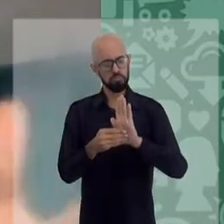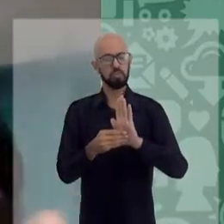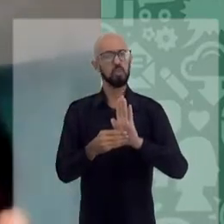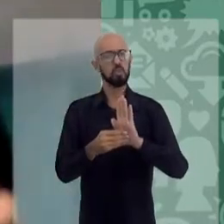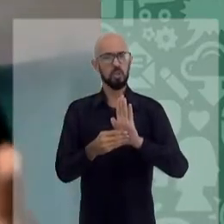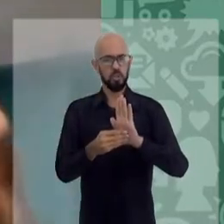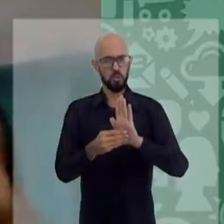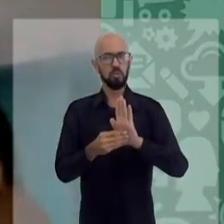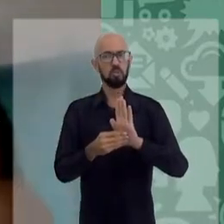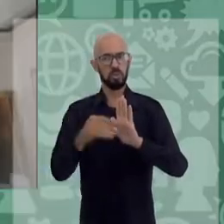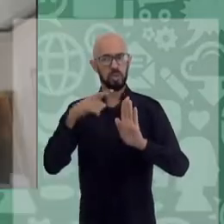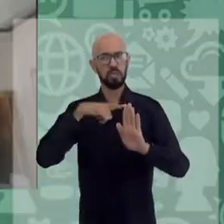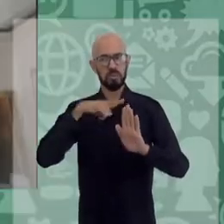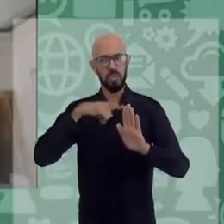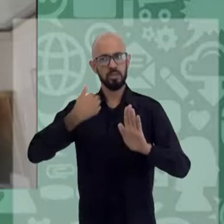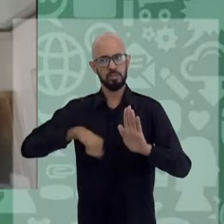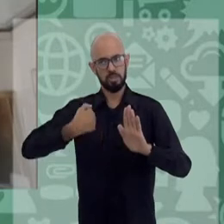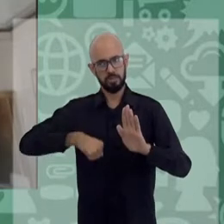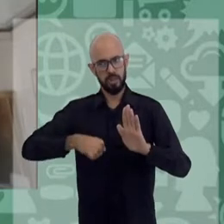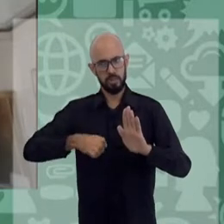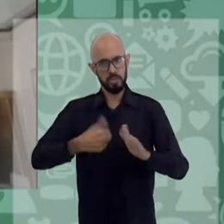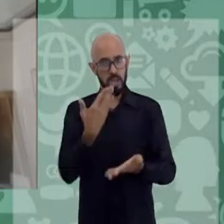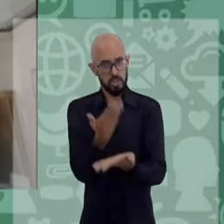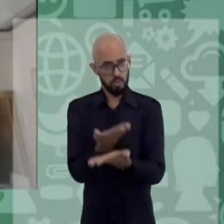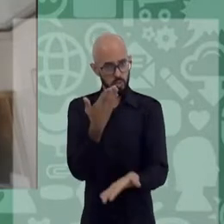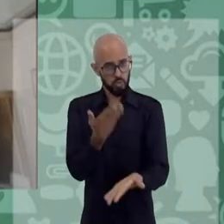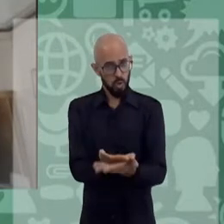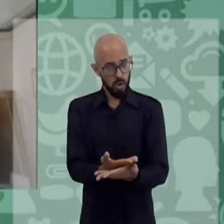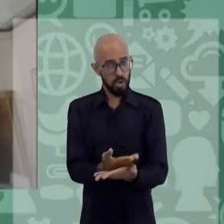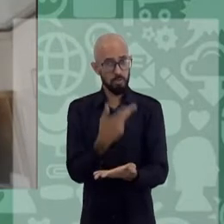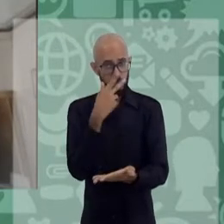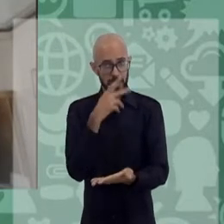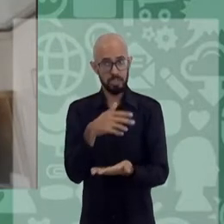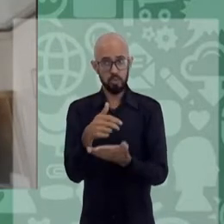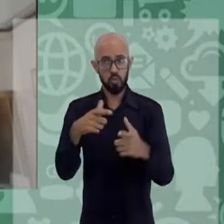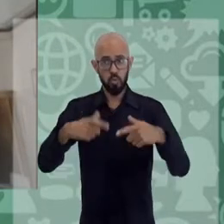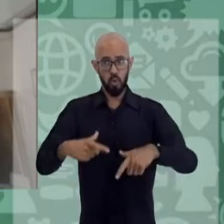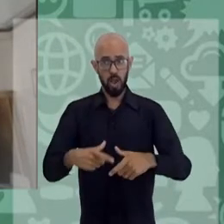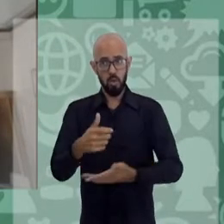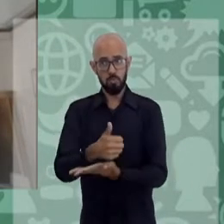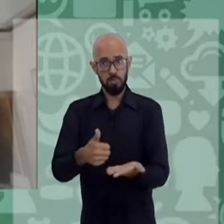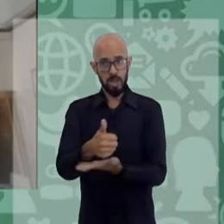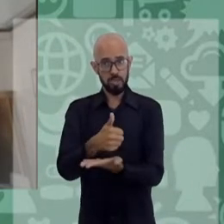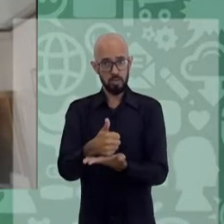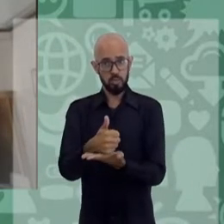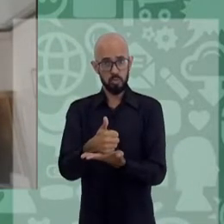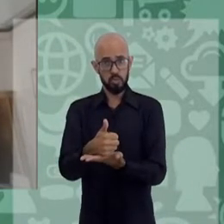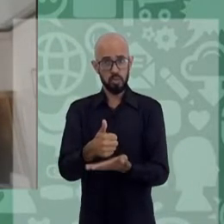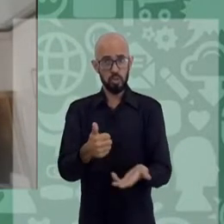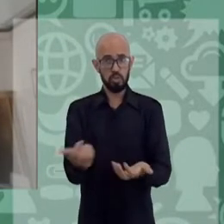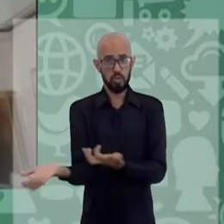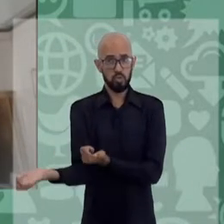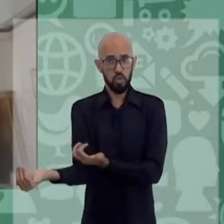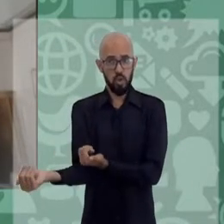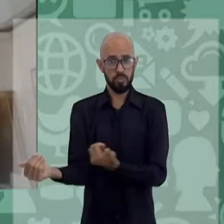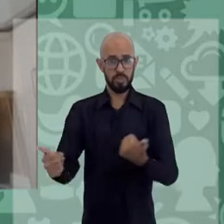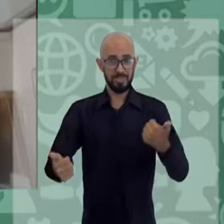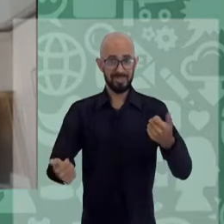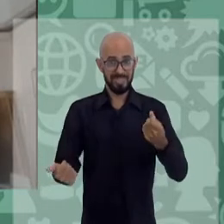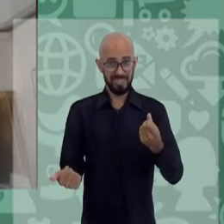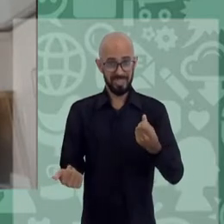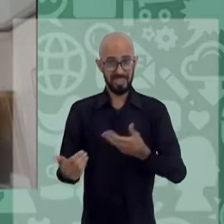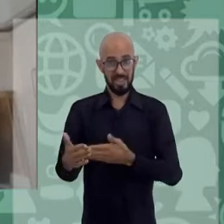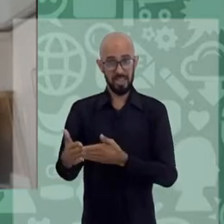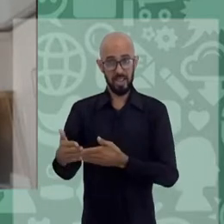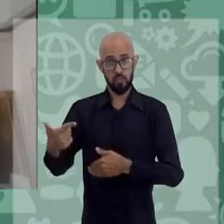que os mobilizam. Então, quer dizer, a escola aparece como um espaço muito fundamental, um espaço, principalmente os jovens entre 16 e 21